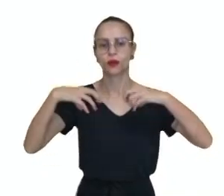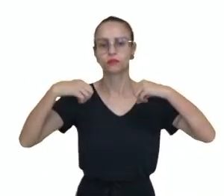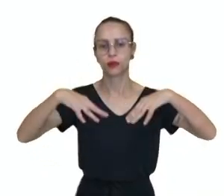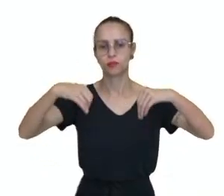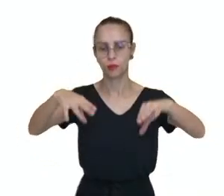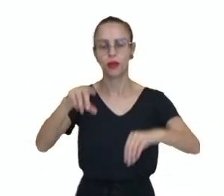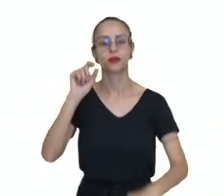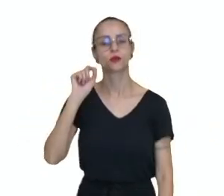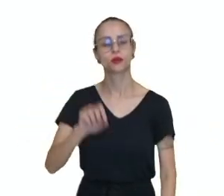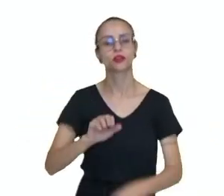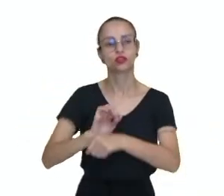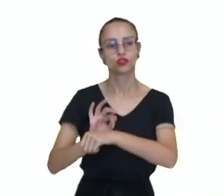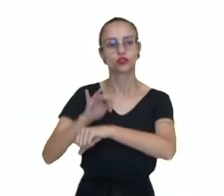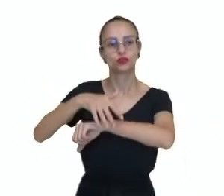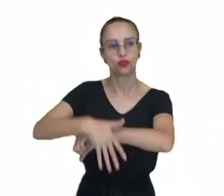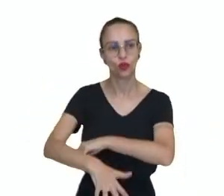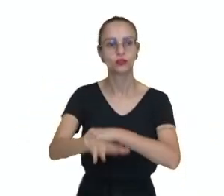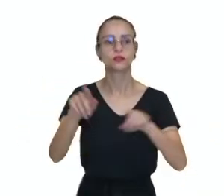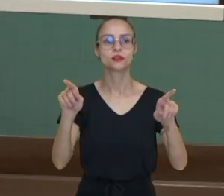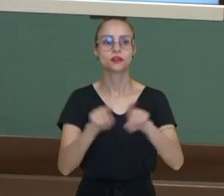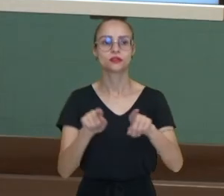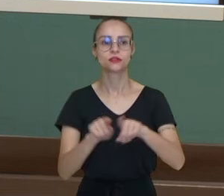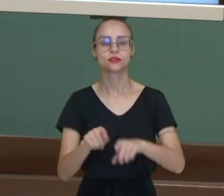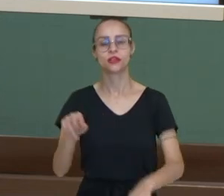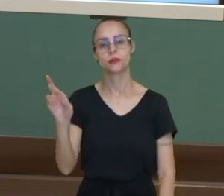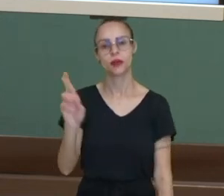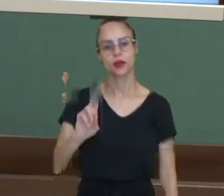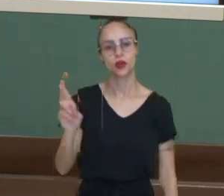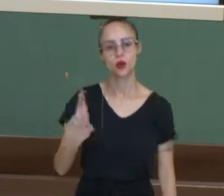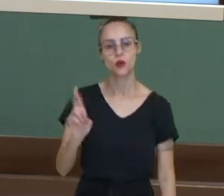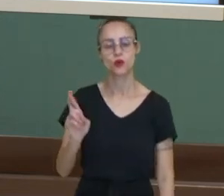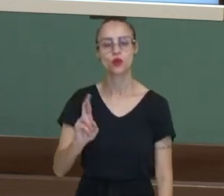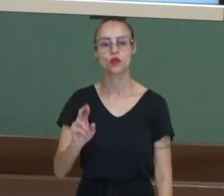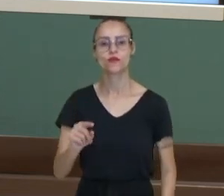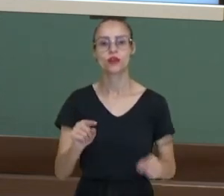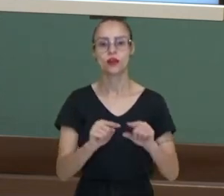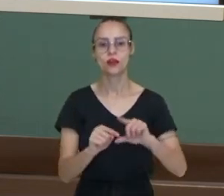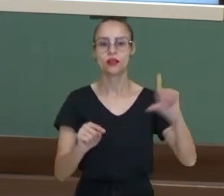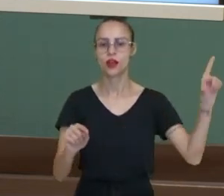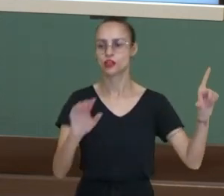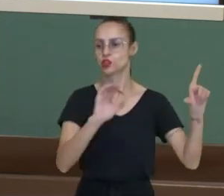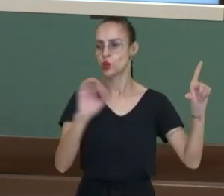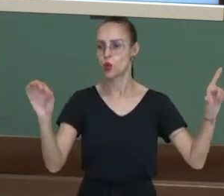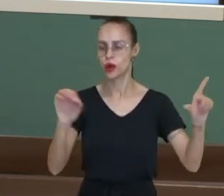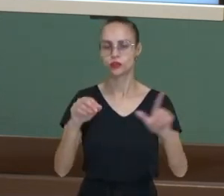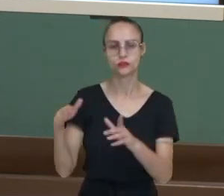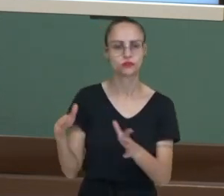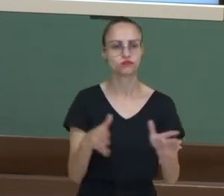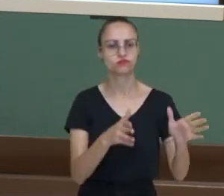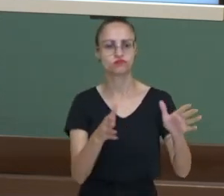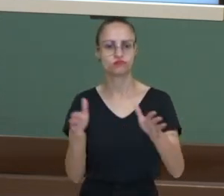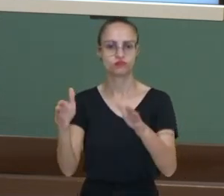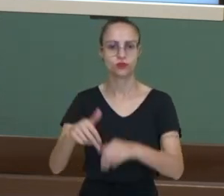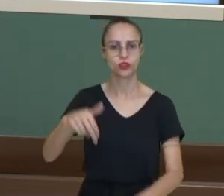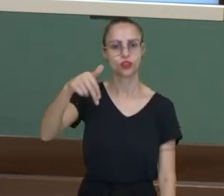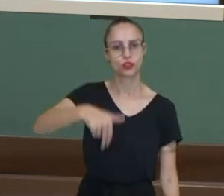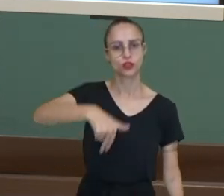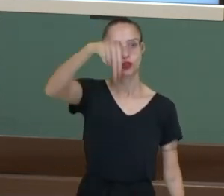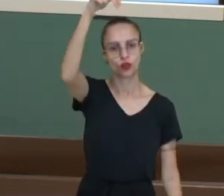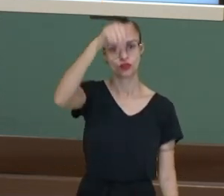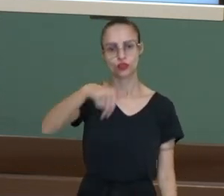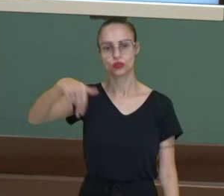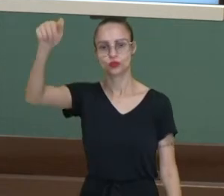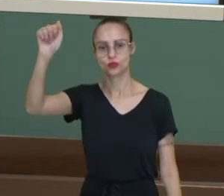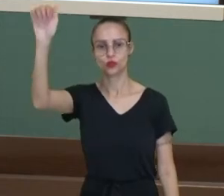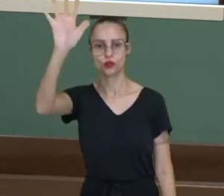Paraguai, ou ainda a rodovia transamazônica, ligando aí o Brasil de leste a oeste, entre as regiões norte e nordeste, uma